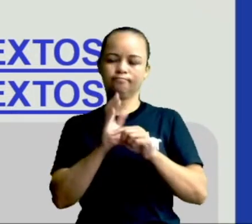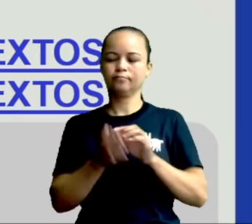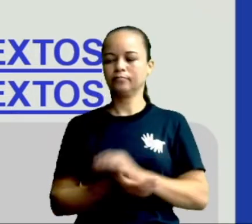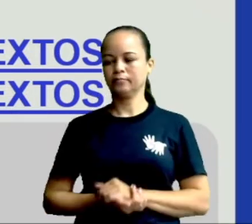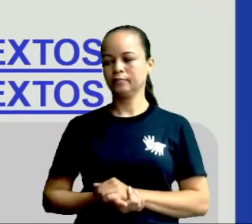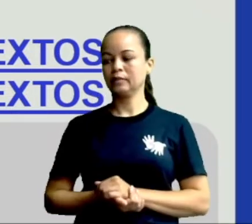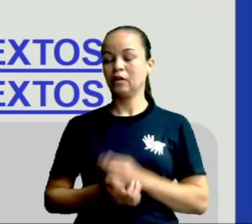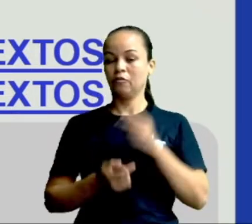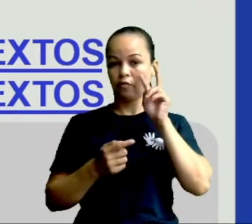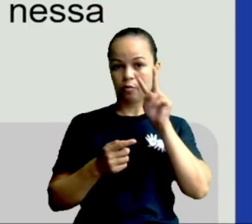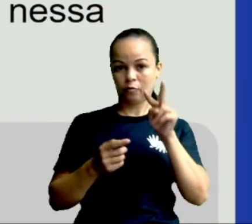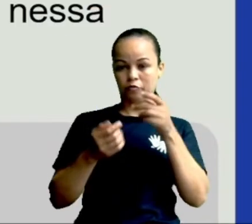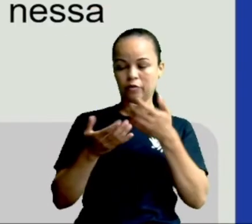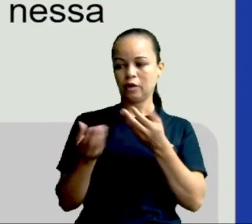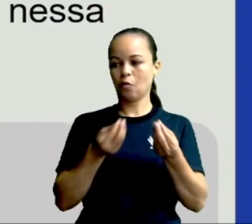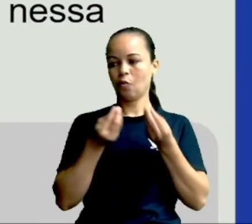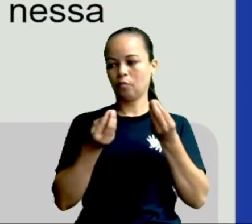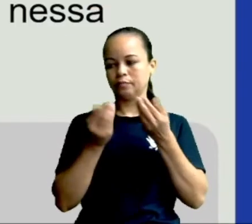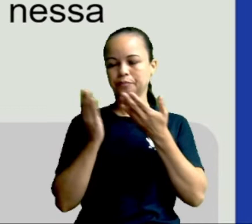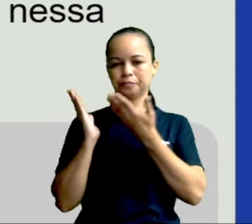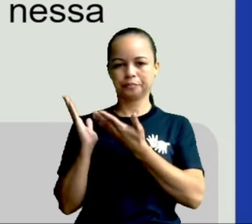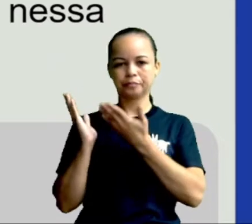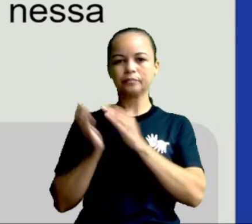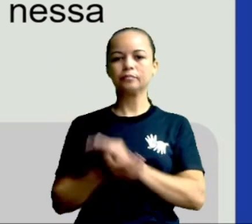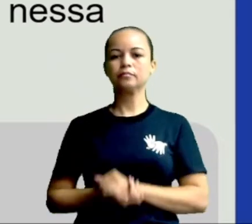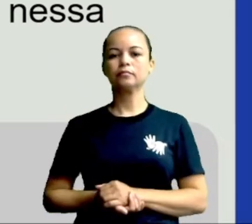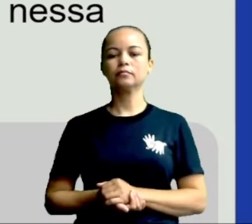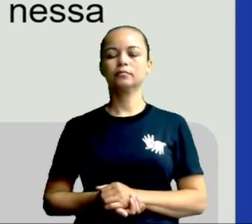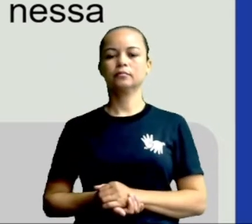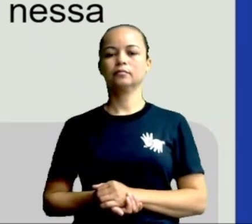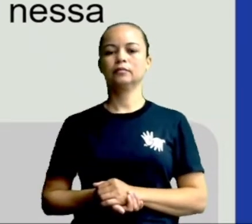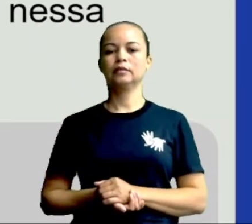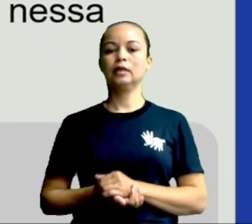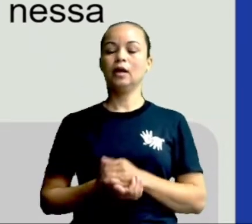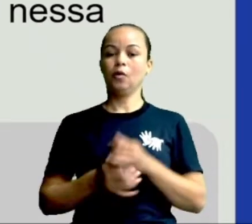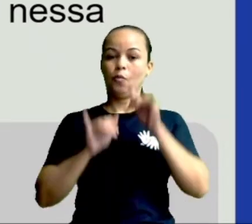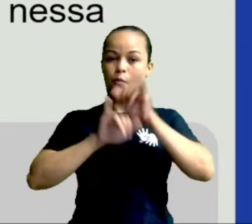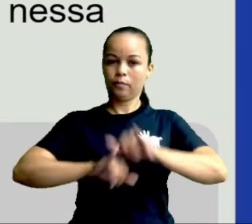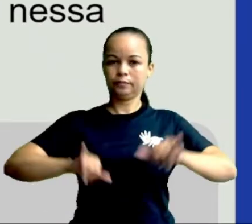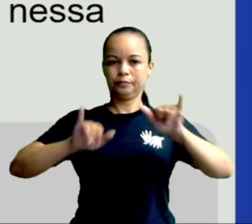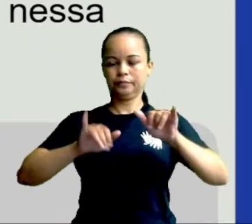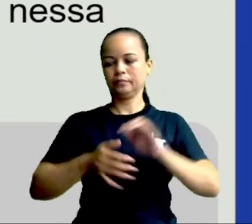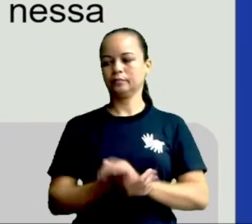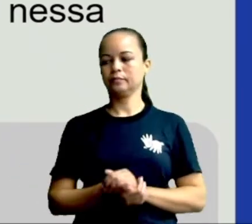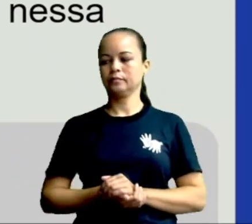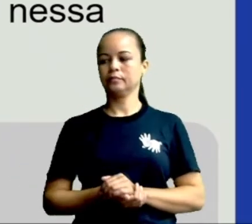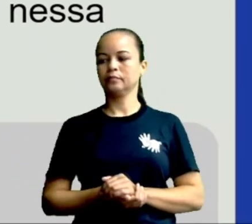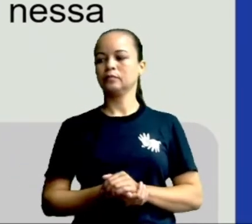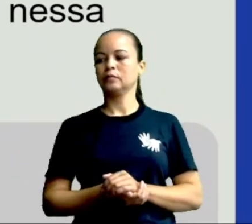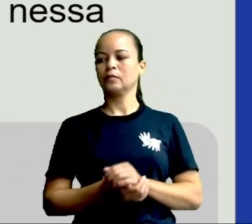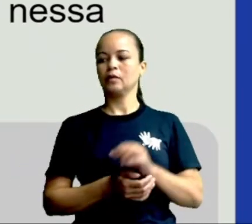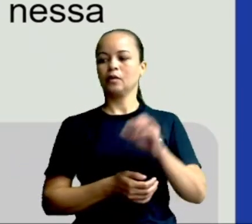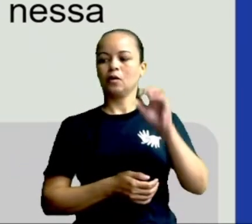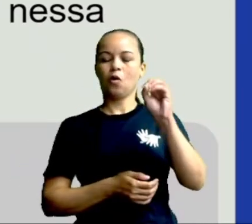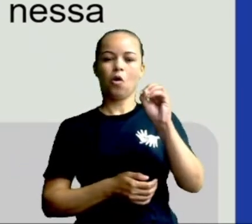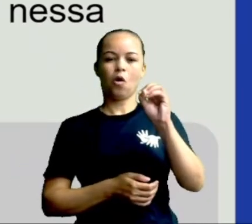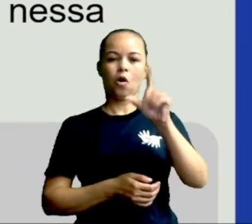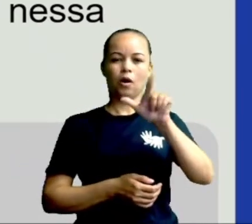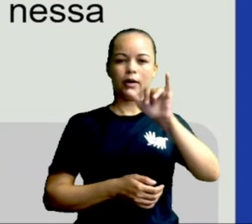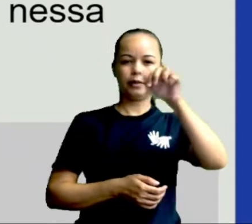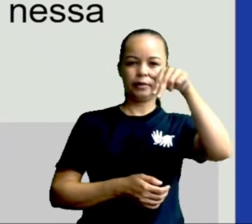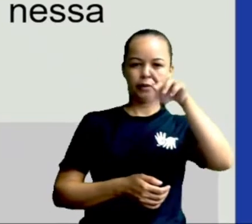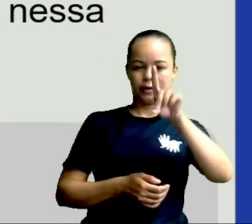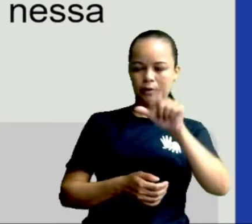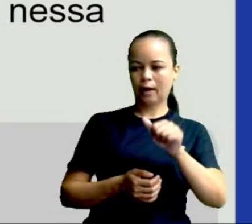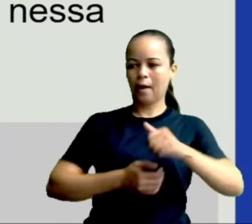da linguagem referencial. Aqui o exemplo de uma notícia. Olinda, bebê com cordão umbilical